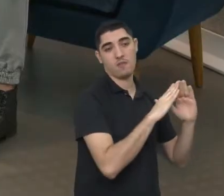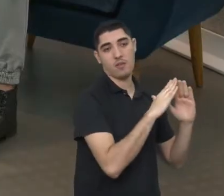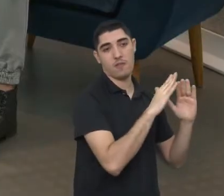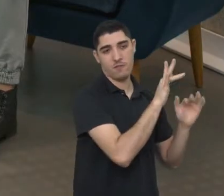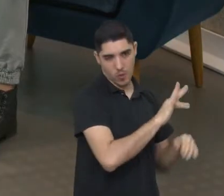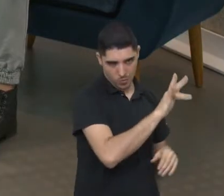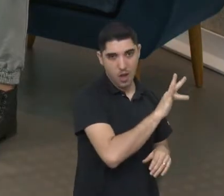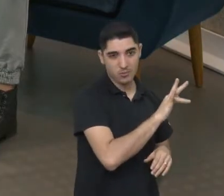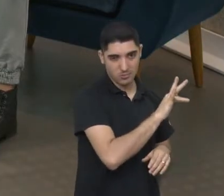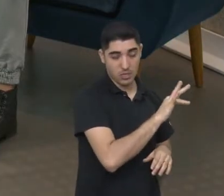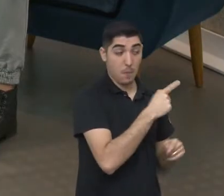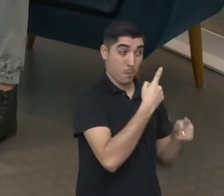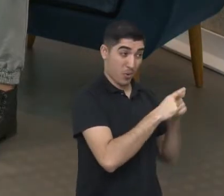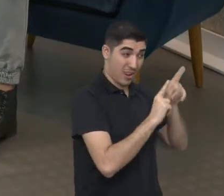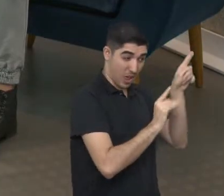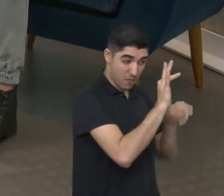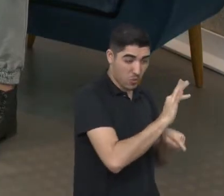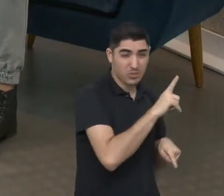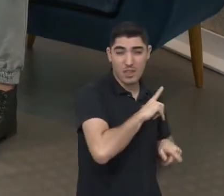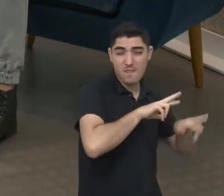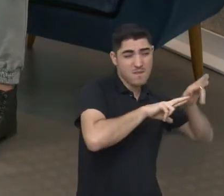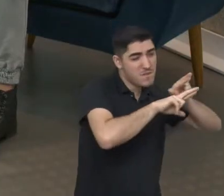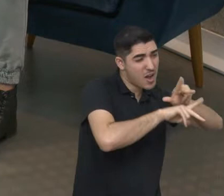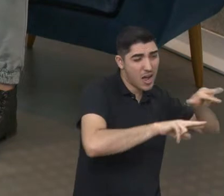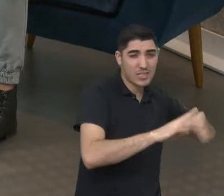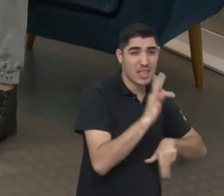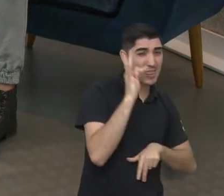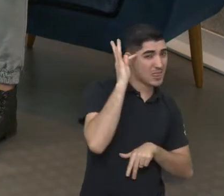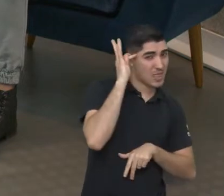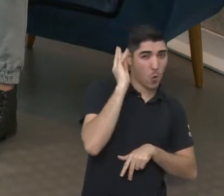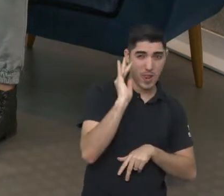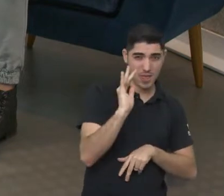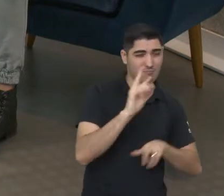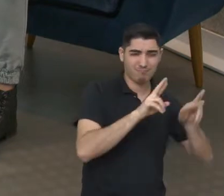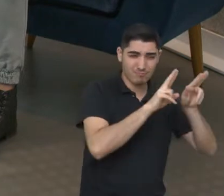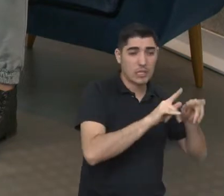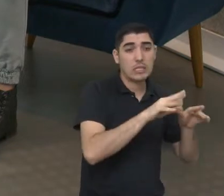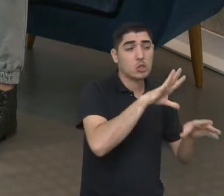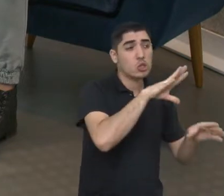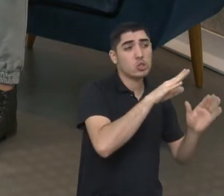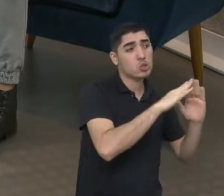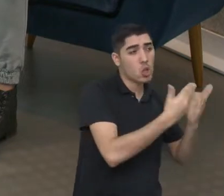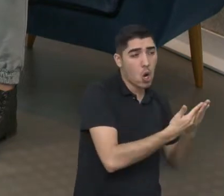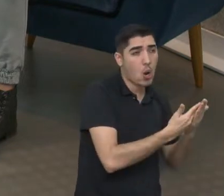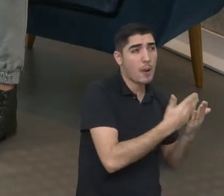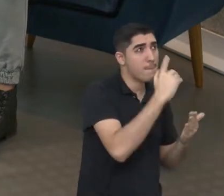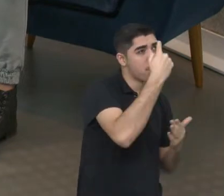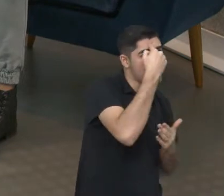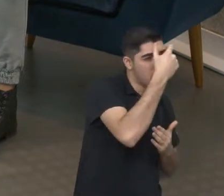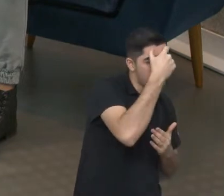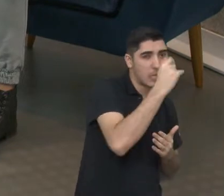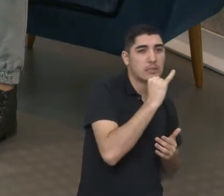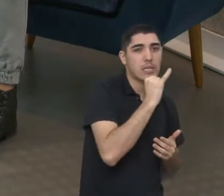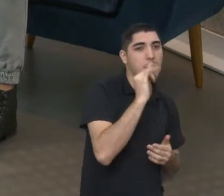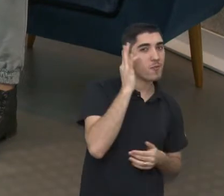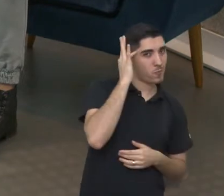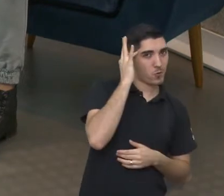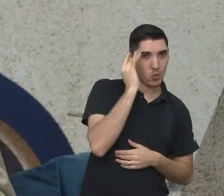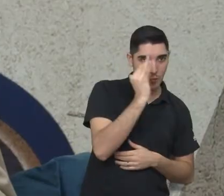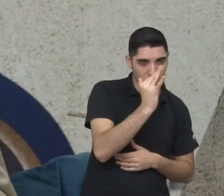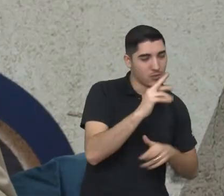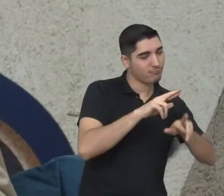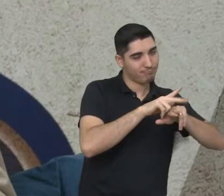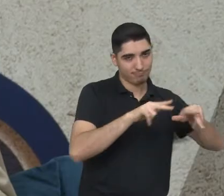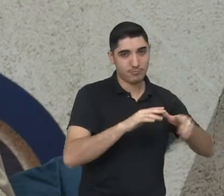da faculdade existem muitas orientações teóricas diferentes, né? Que são escolas de pensamento, como por exemplo a filosofia,